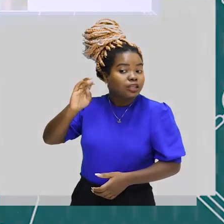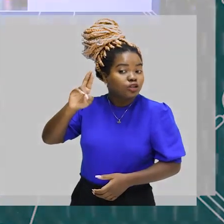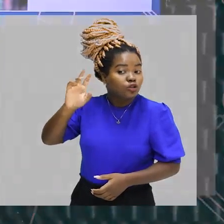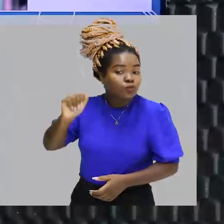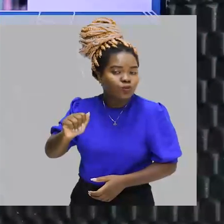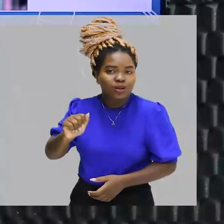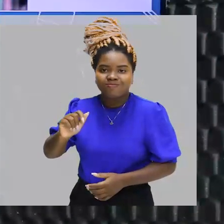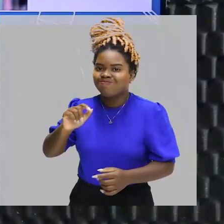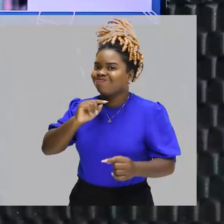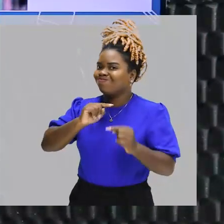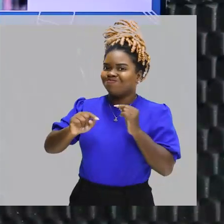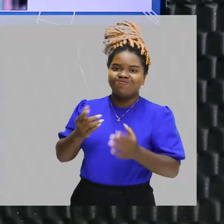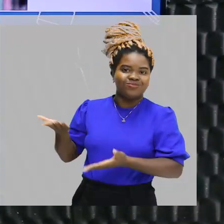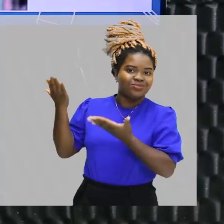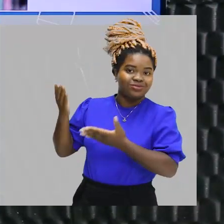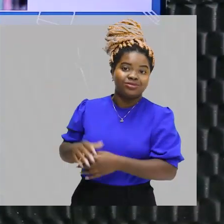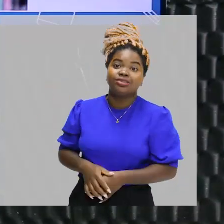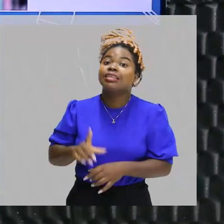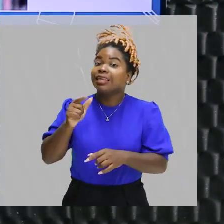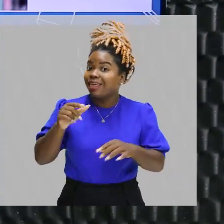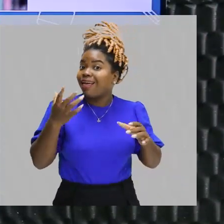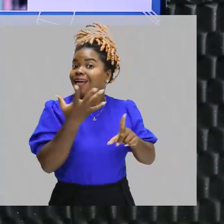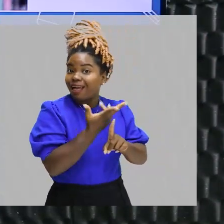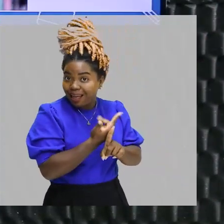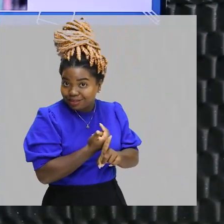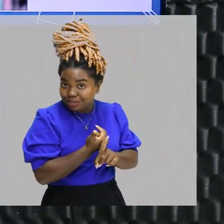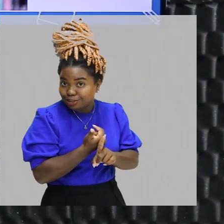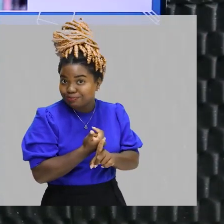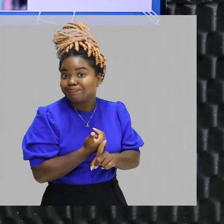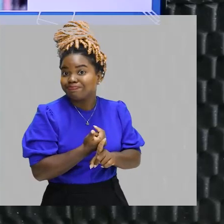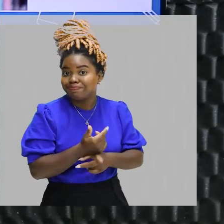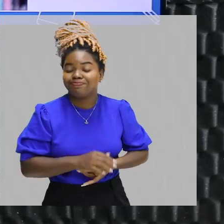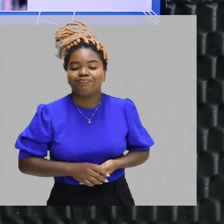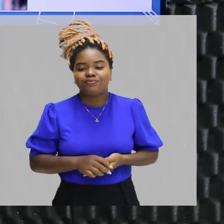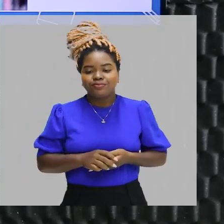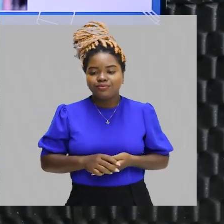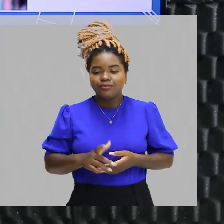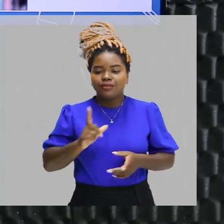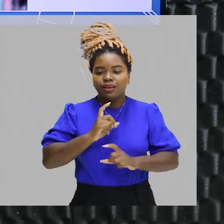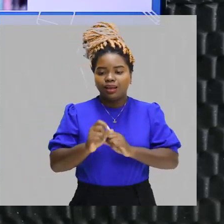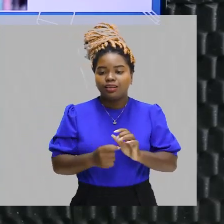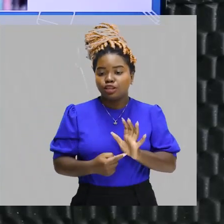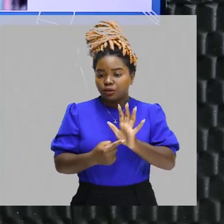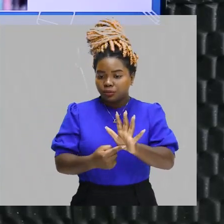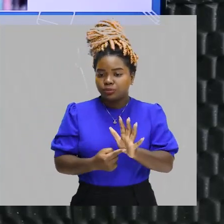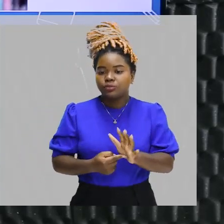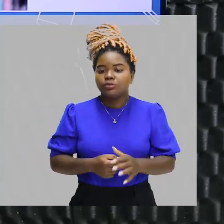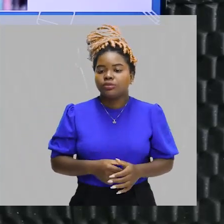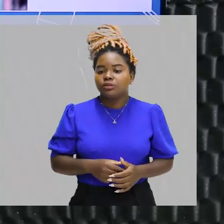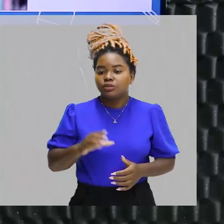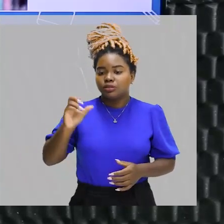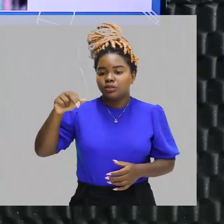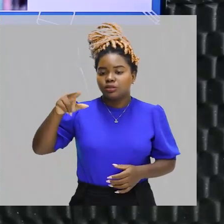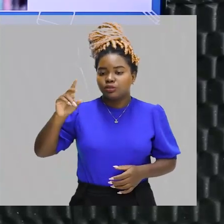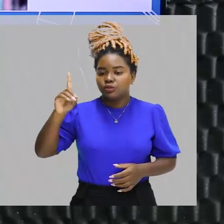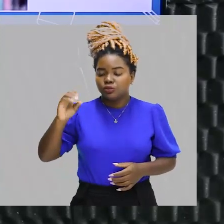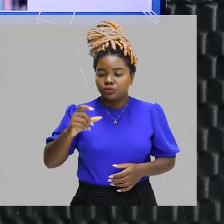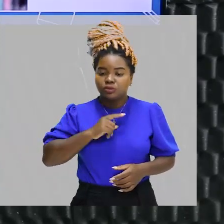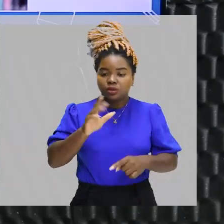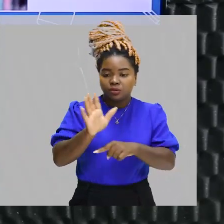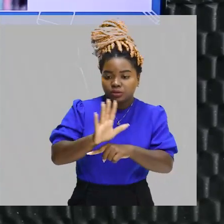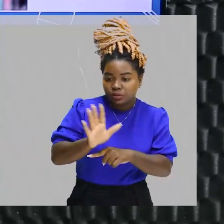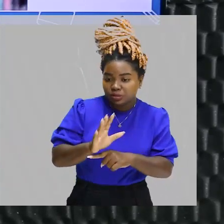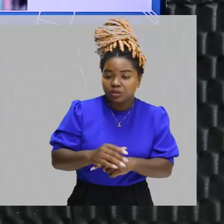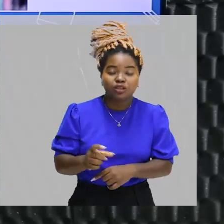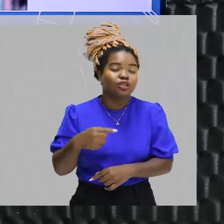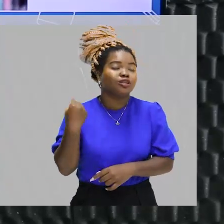desse conceito, mesmo sendo arte, e você entrando naquele embate. Né? A publicação de Canudo foi responsável pelo cinema, que a gente gosta pra caramba. Eu não estou